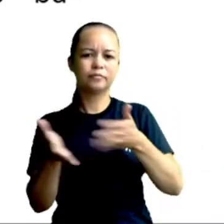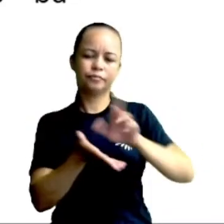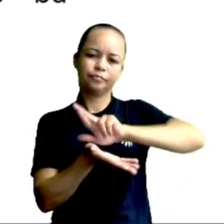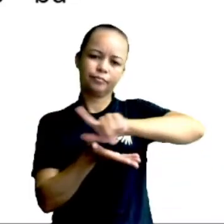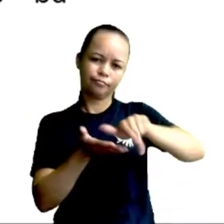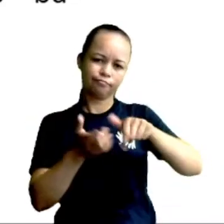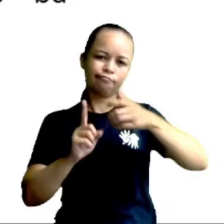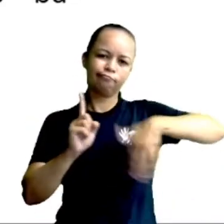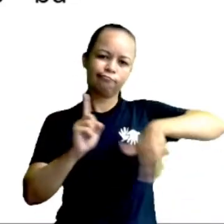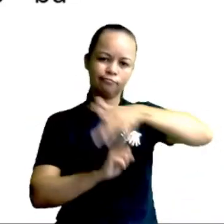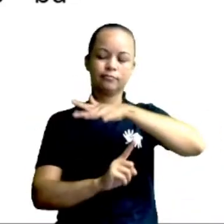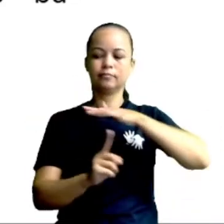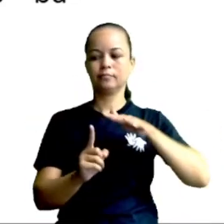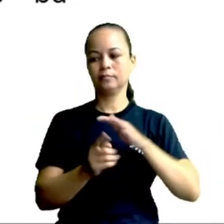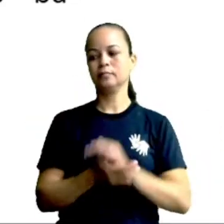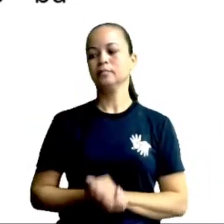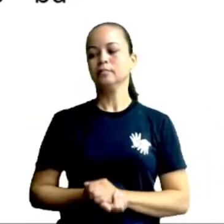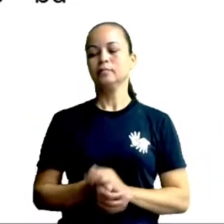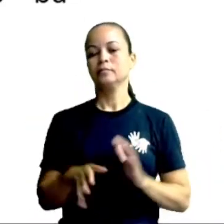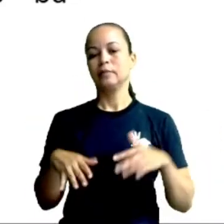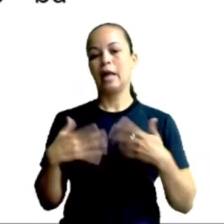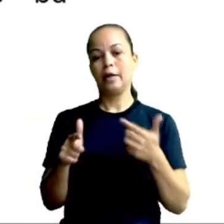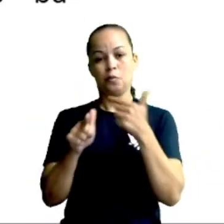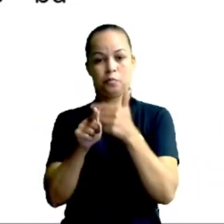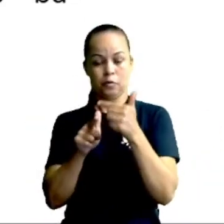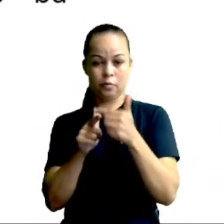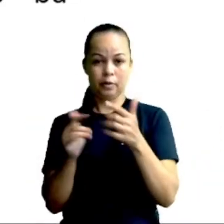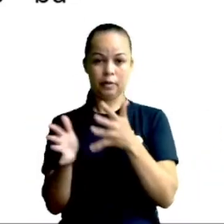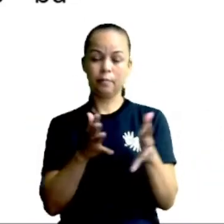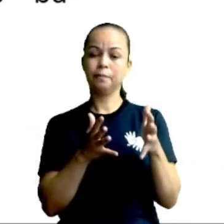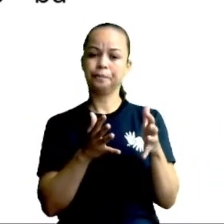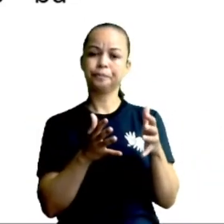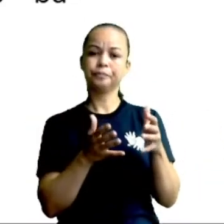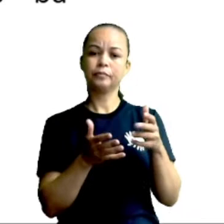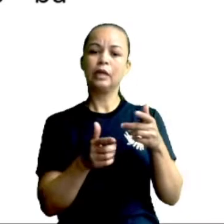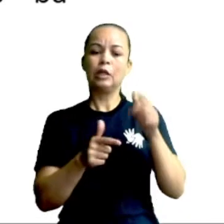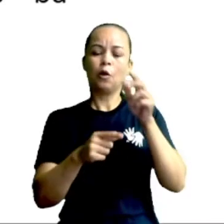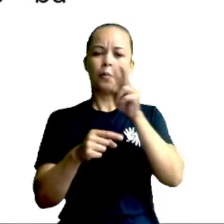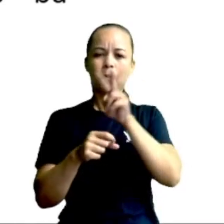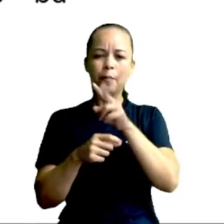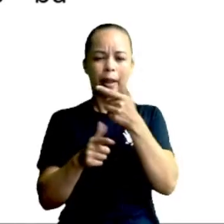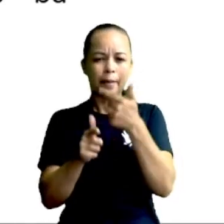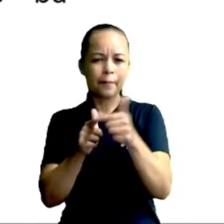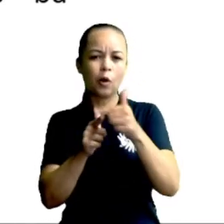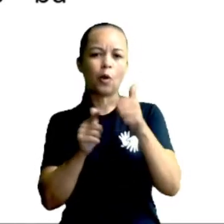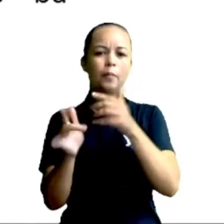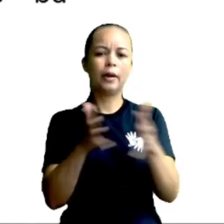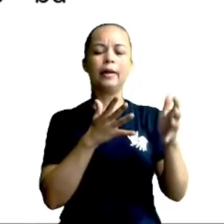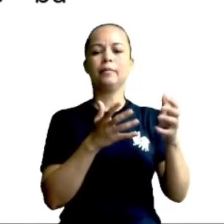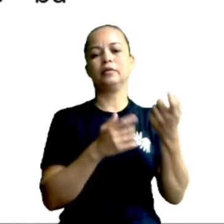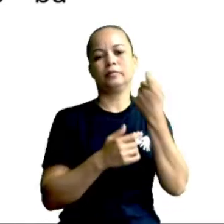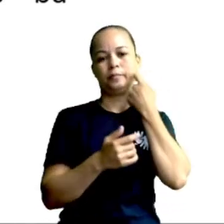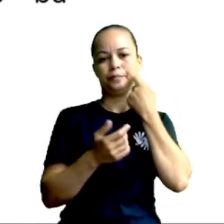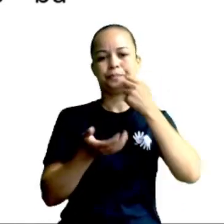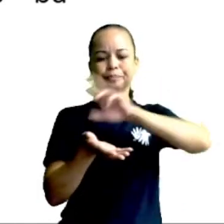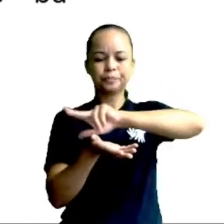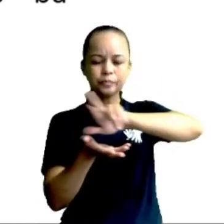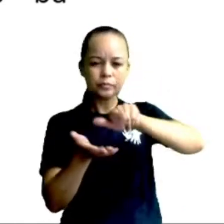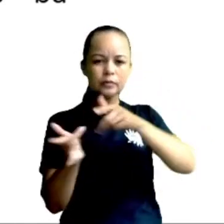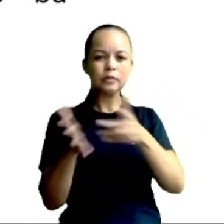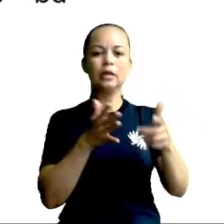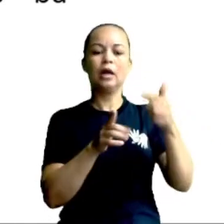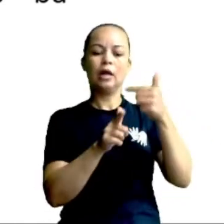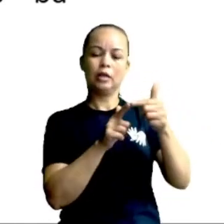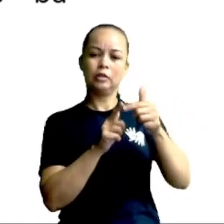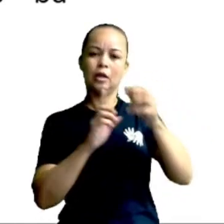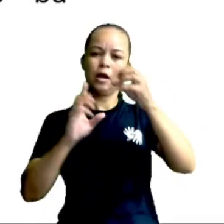as consequências, né? Ele afeta as cadeias alimentares marinhas, intoxicando os organismos e prejudicando